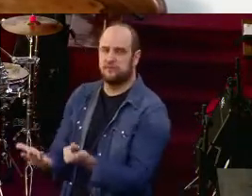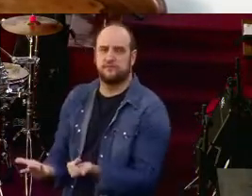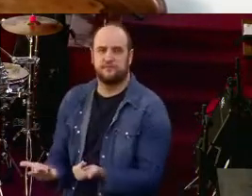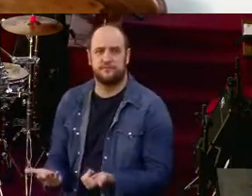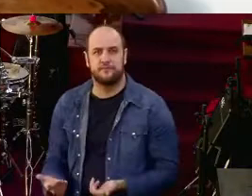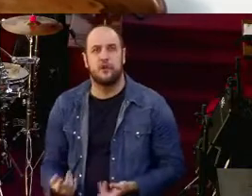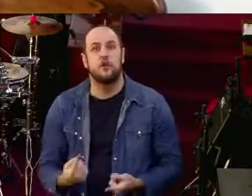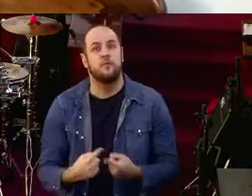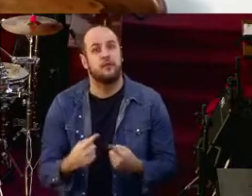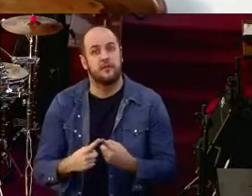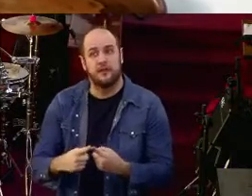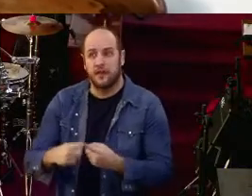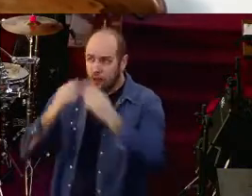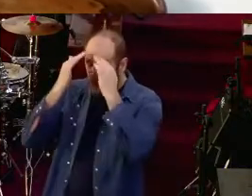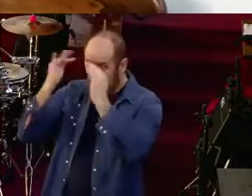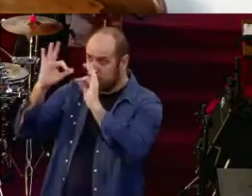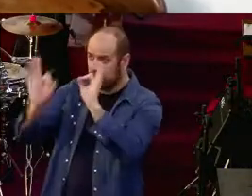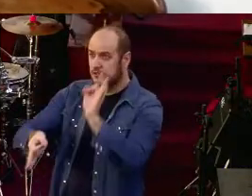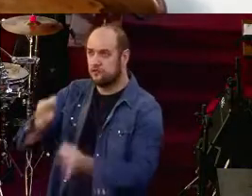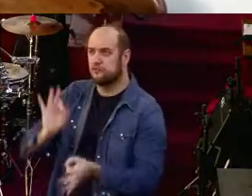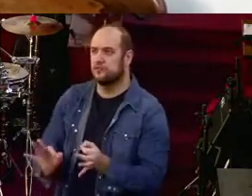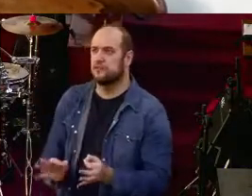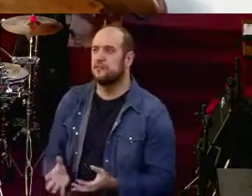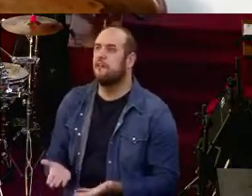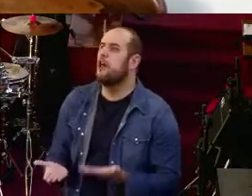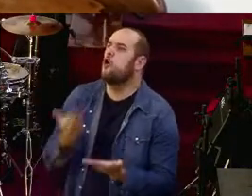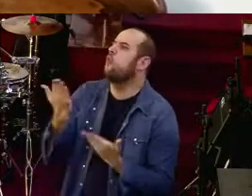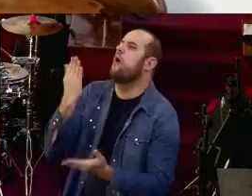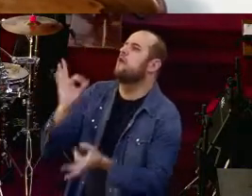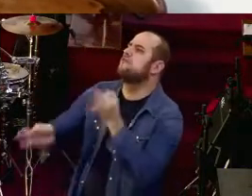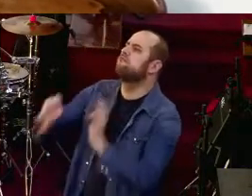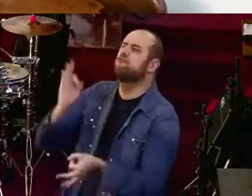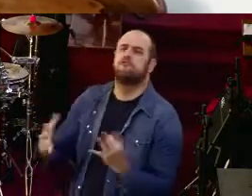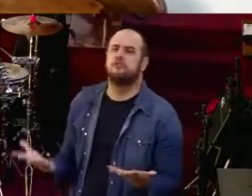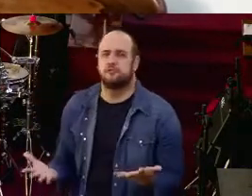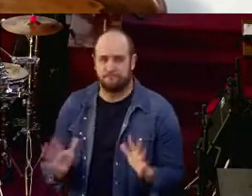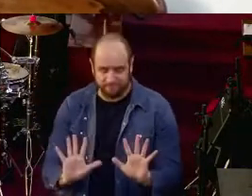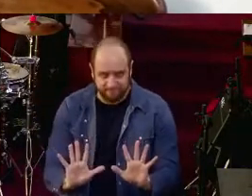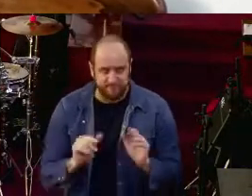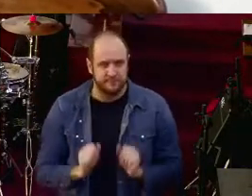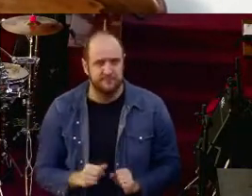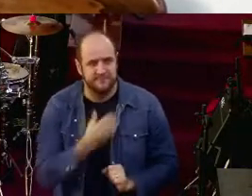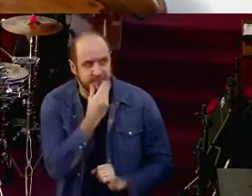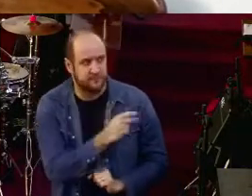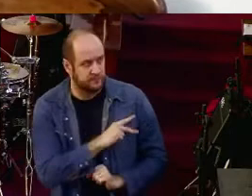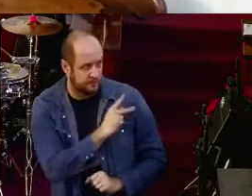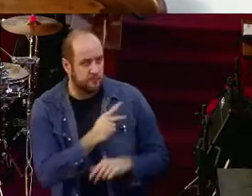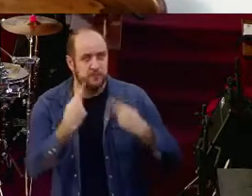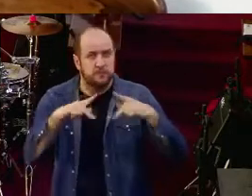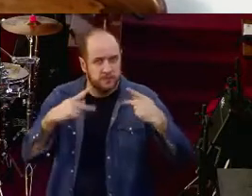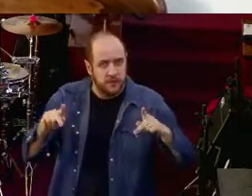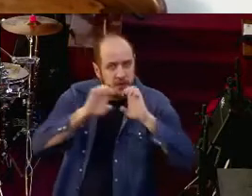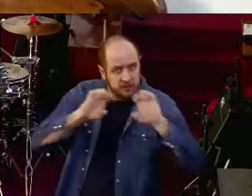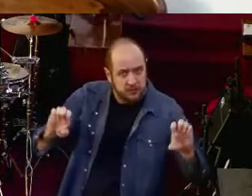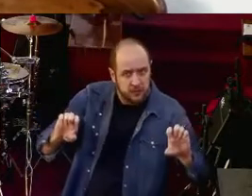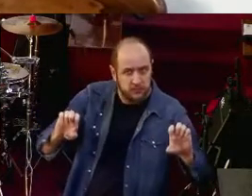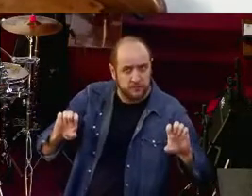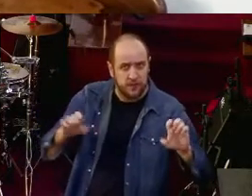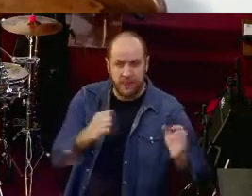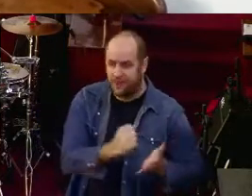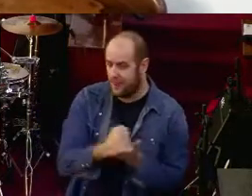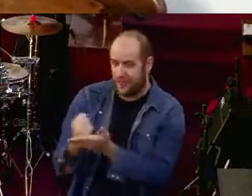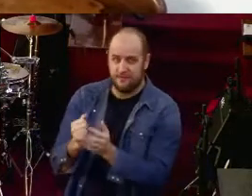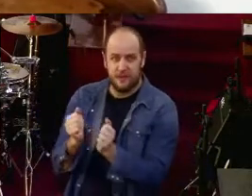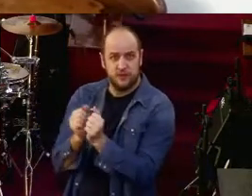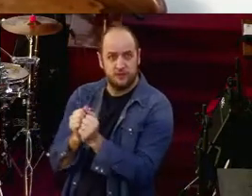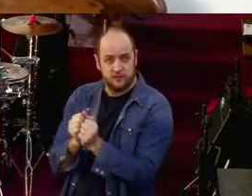cumprir toda a justiça. Mas qual era a justiça? O fato é o seguinte, Paulo era um pregador do evangelho e levava Timóteo para